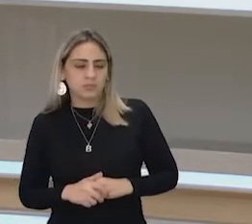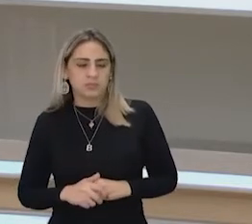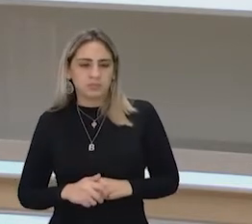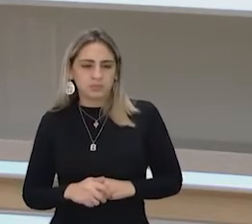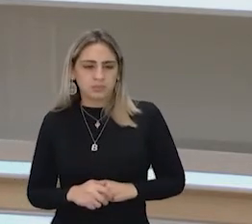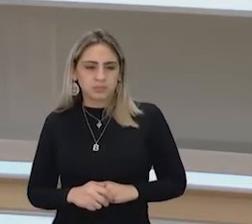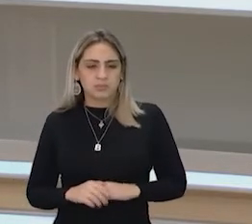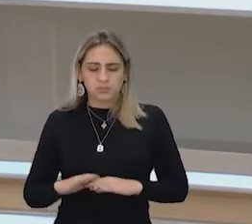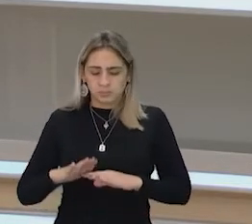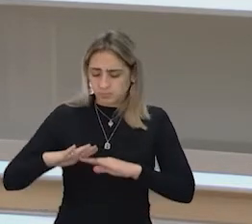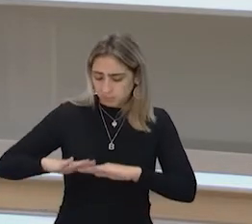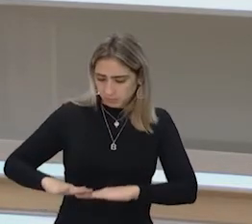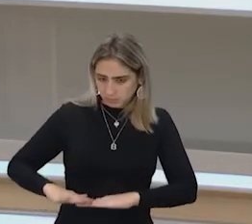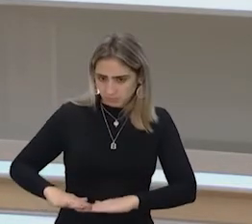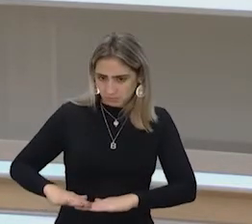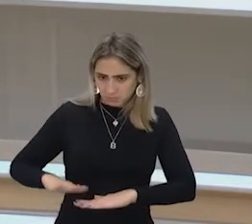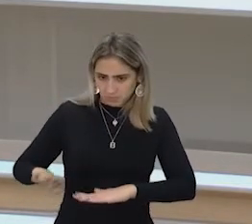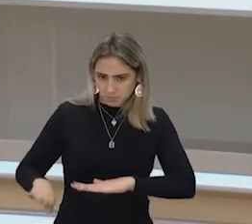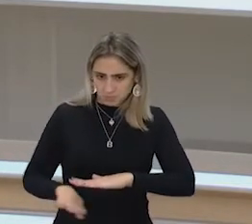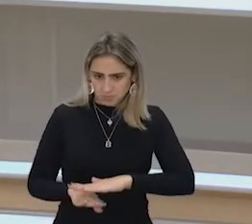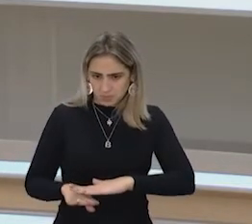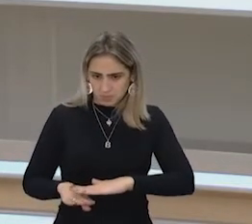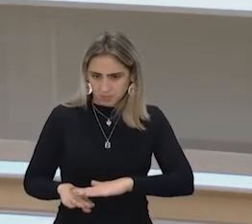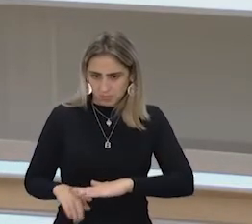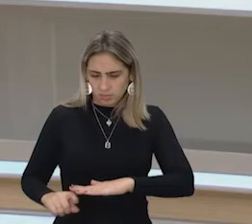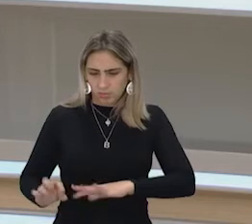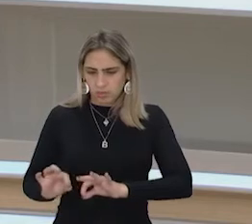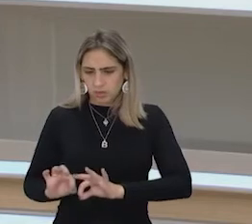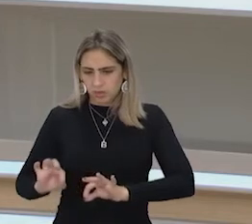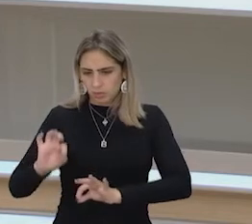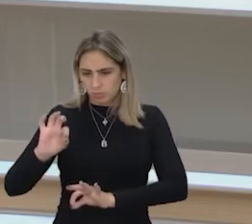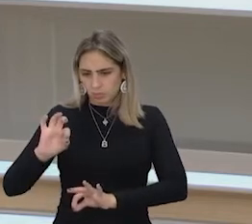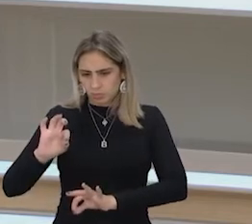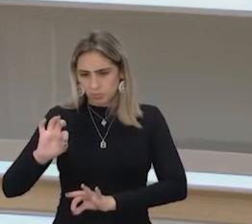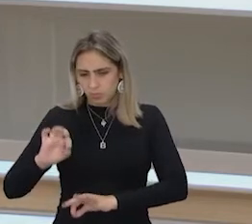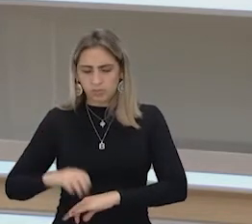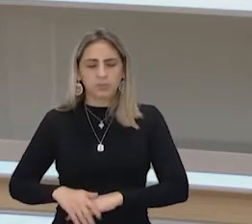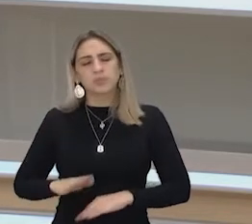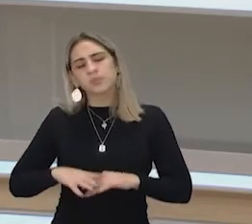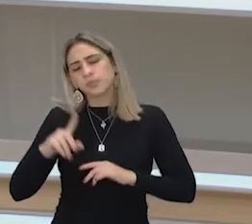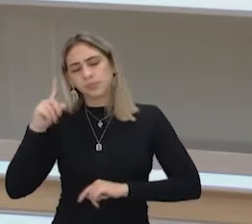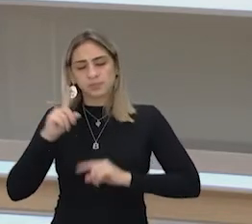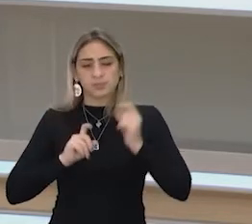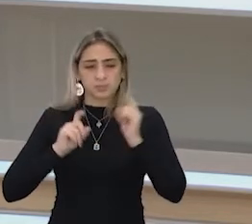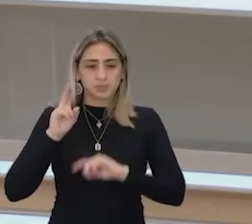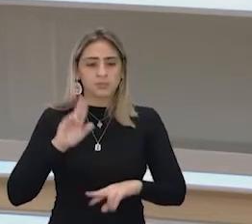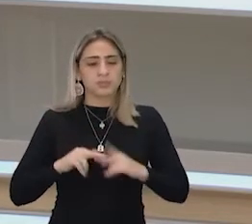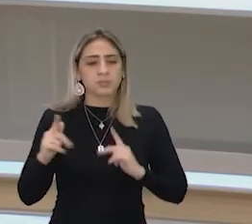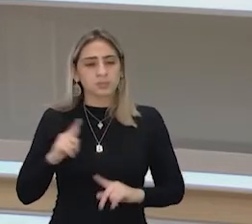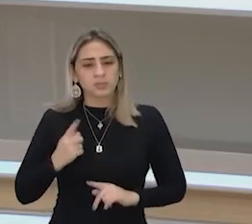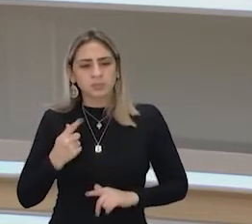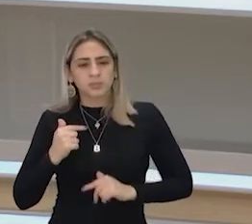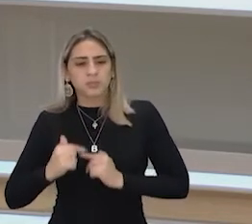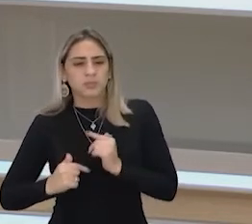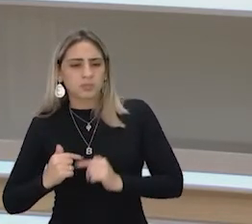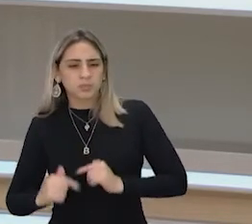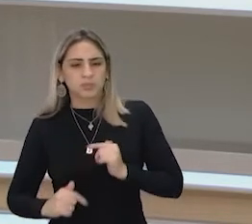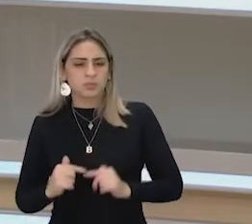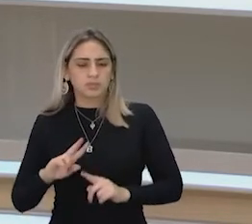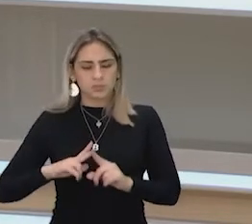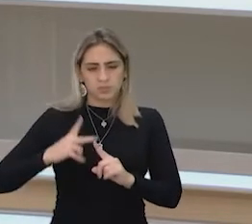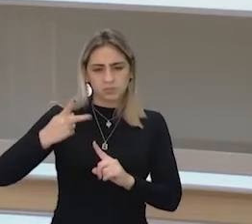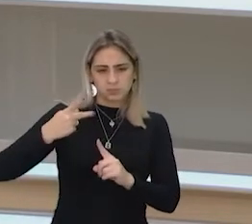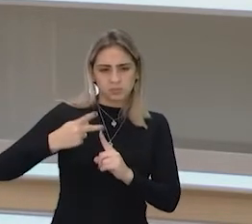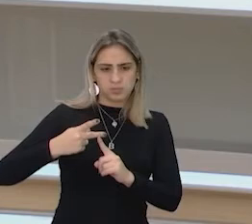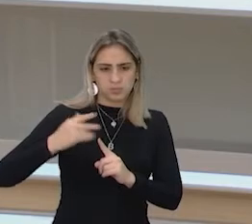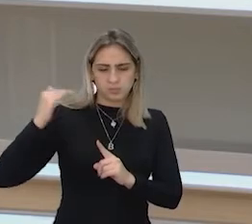mais baixo, né, então quanto menor a altura, mais pressão. Então a gente vai ter aí uma função exponencial do